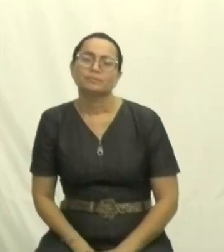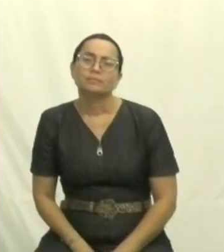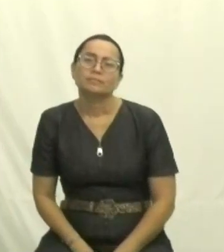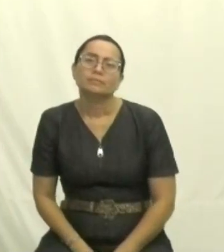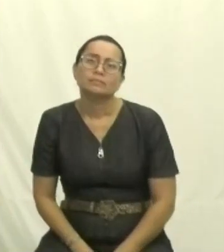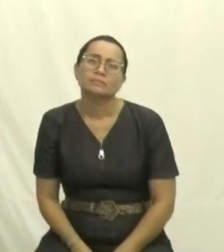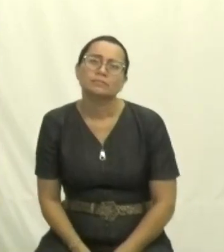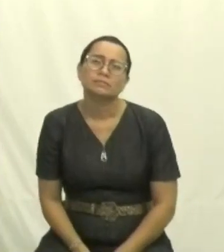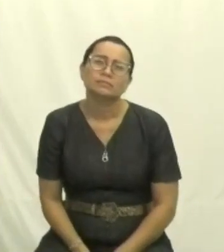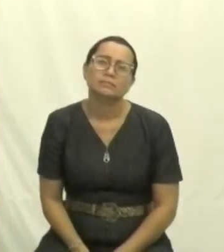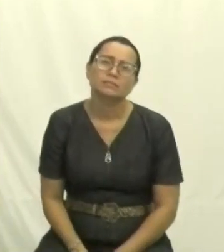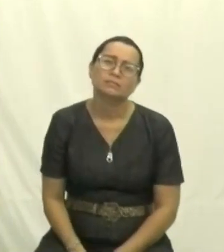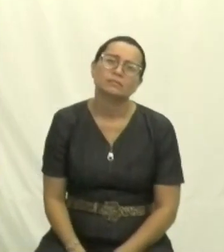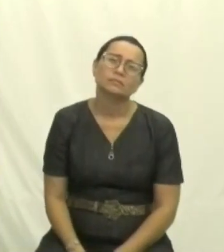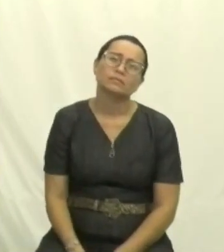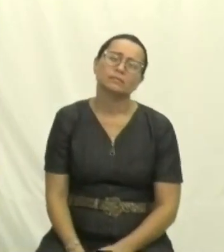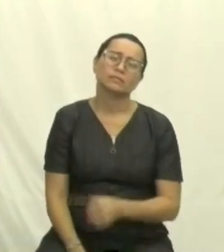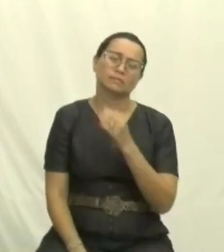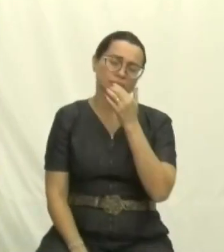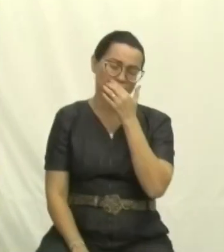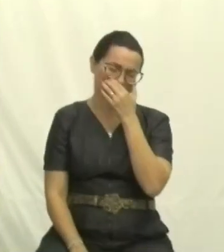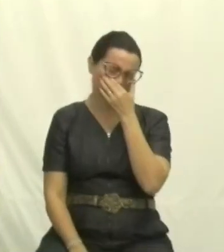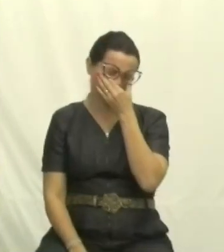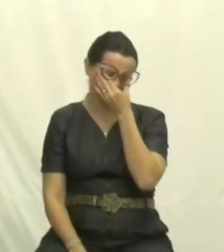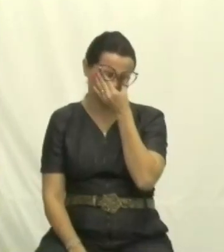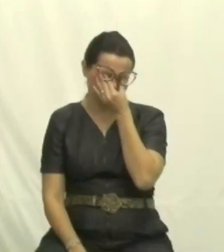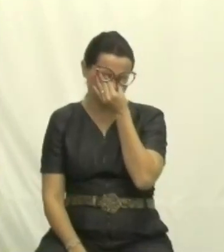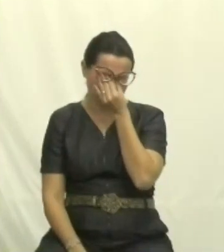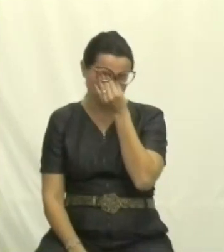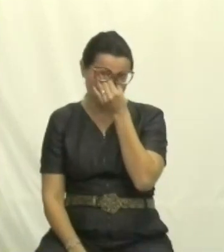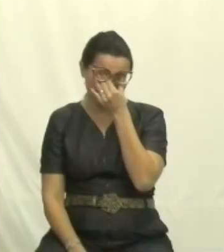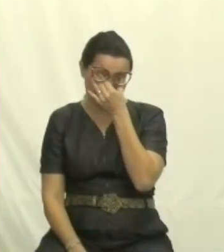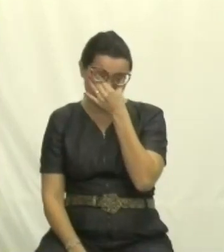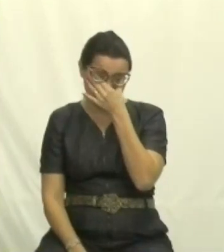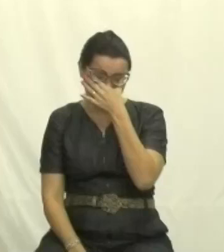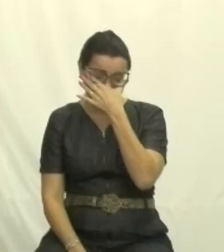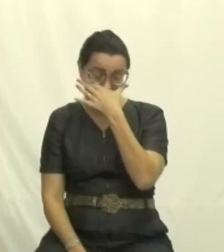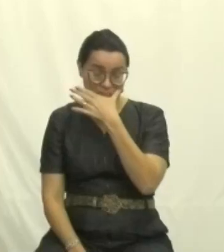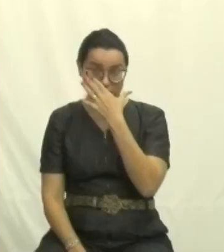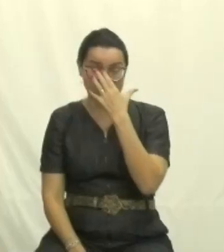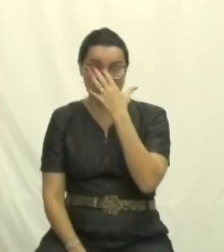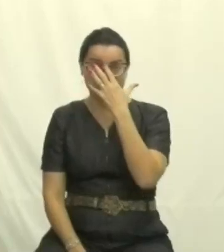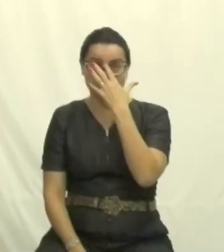Questão de ordem cedida ao vereador Jair Augusto Alexandre.